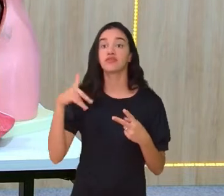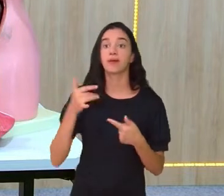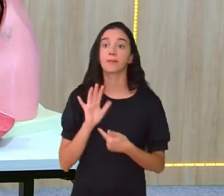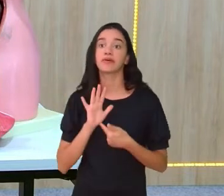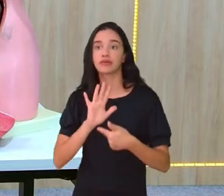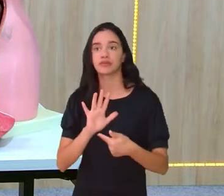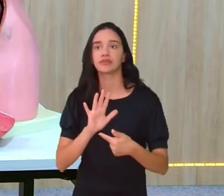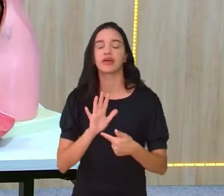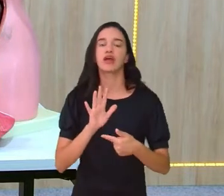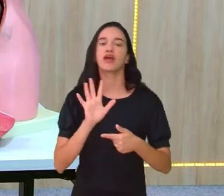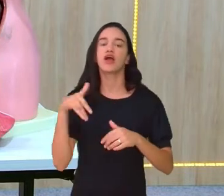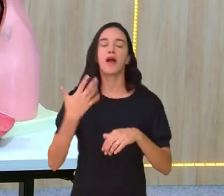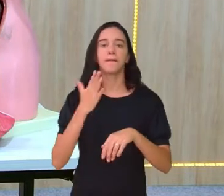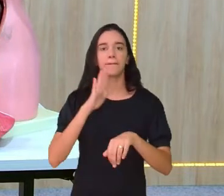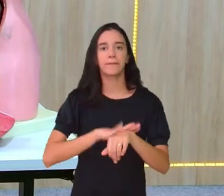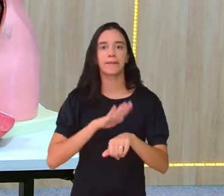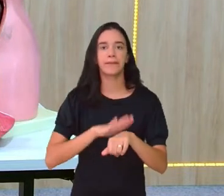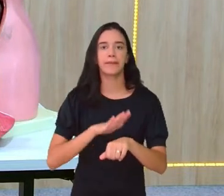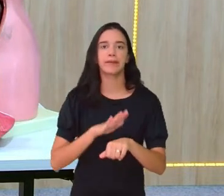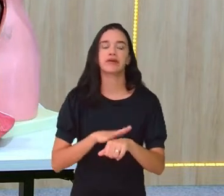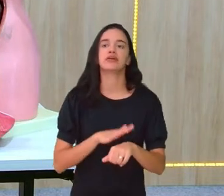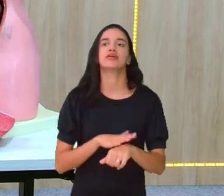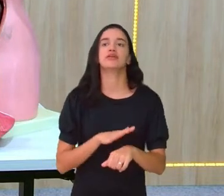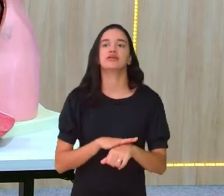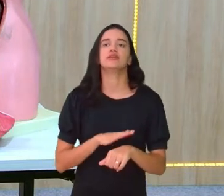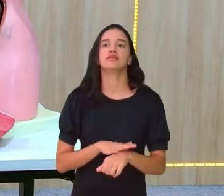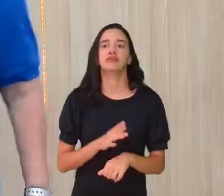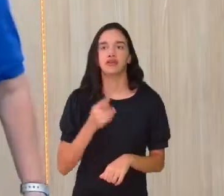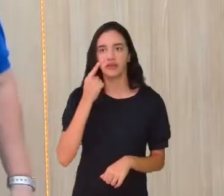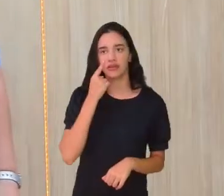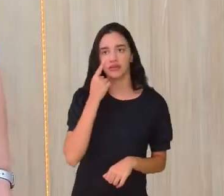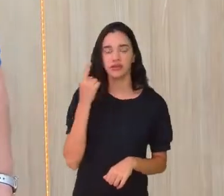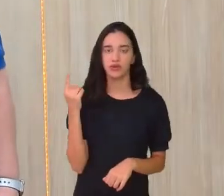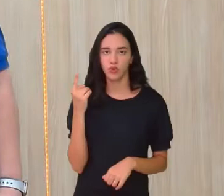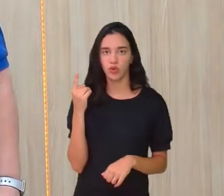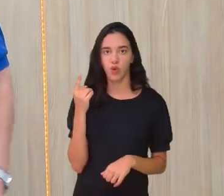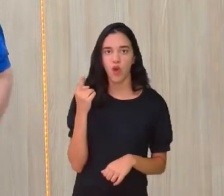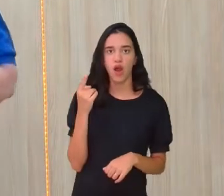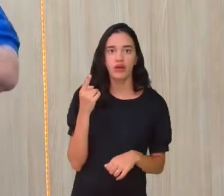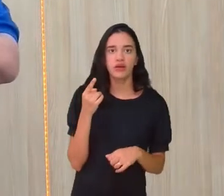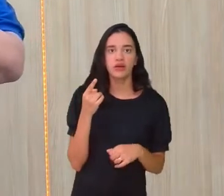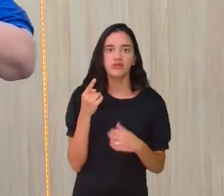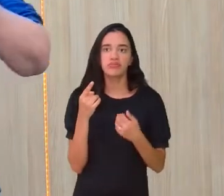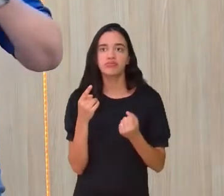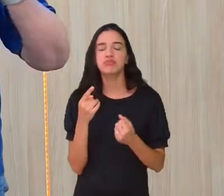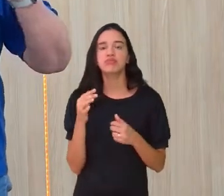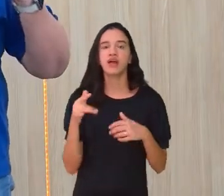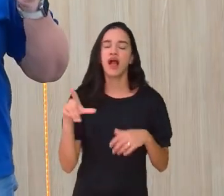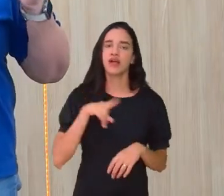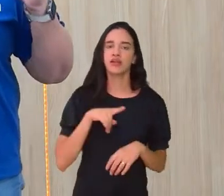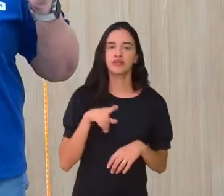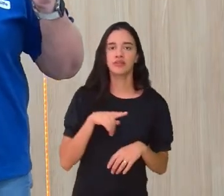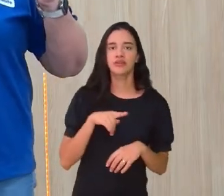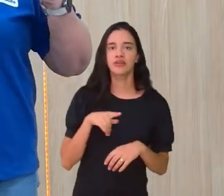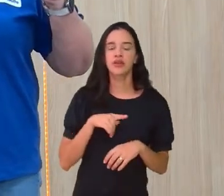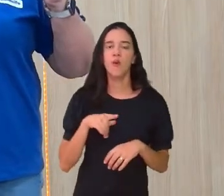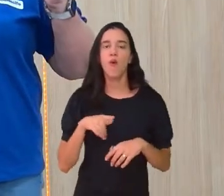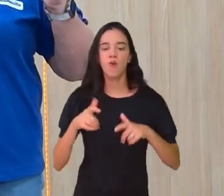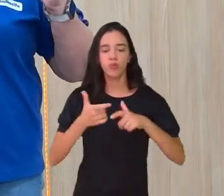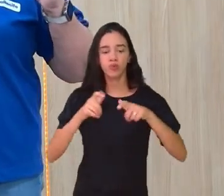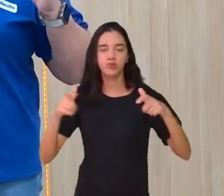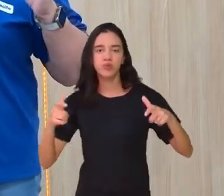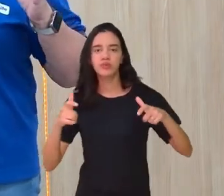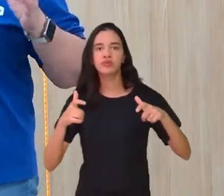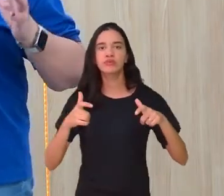inspiração. O momento aí em que o pulmão infla, as setinhas estão apontando que houve um aumento, né? A questão